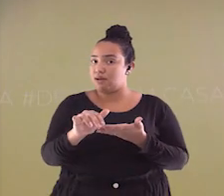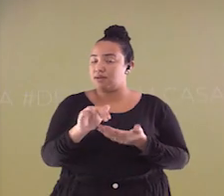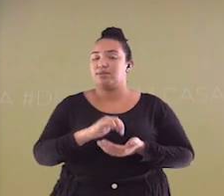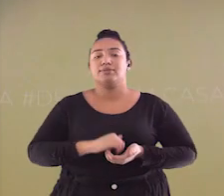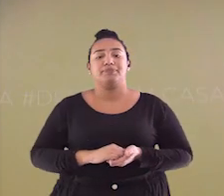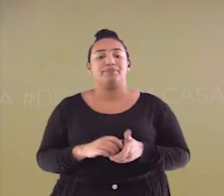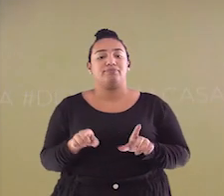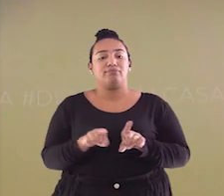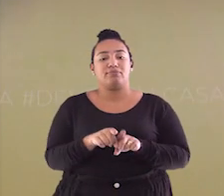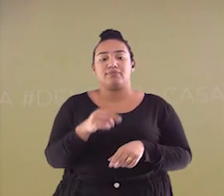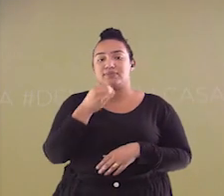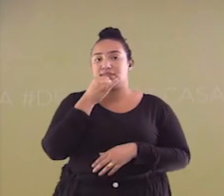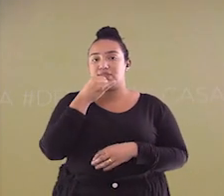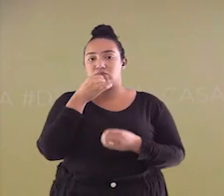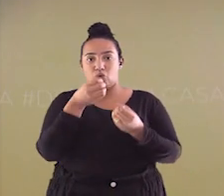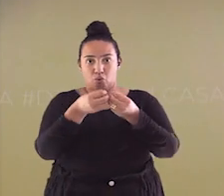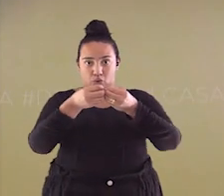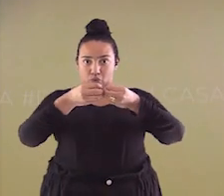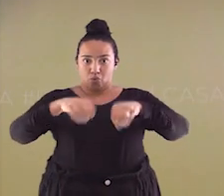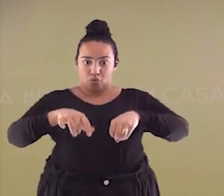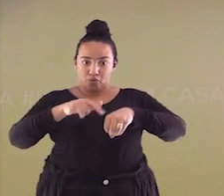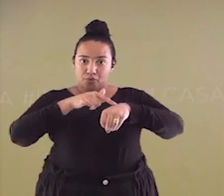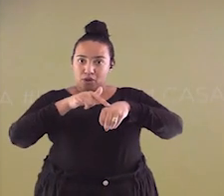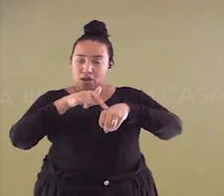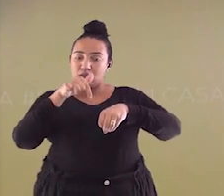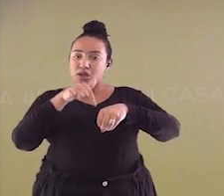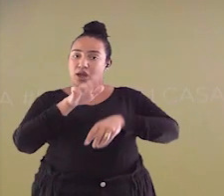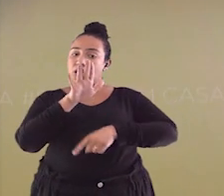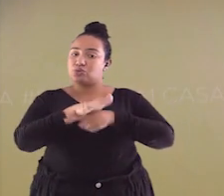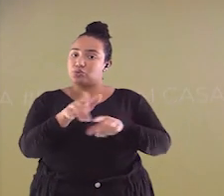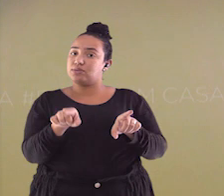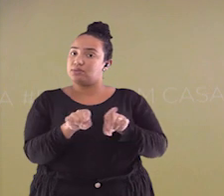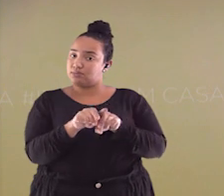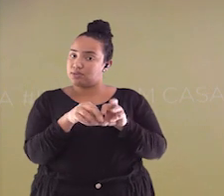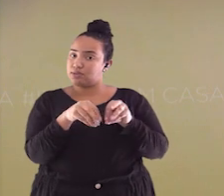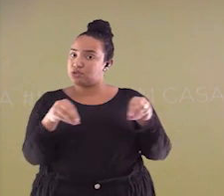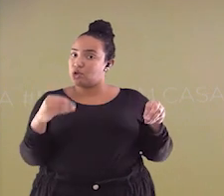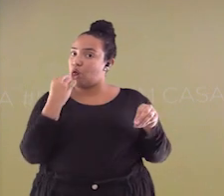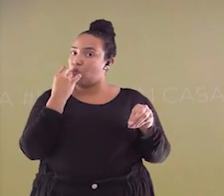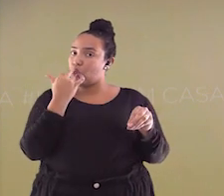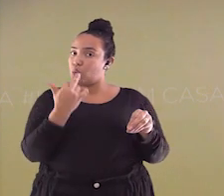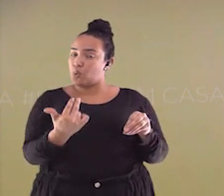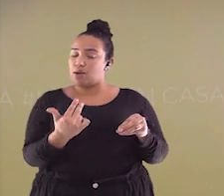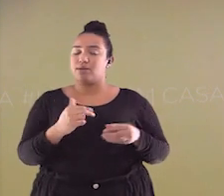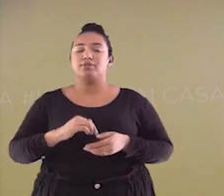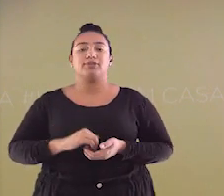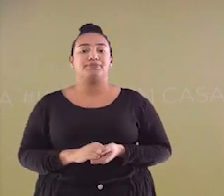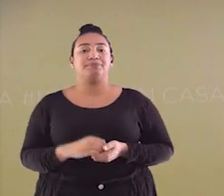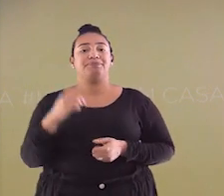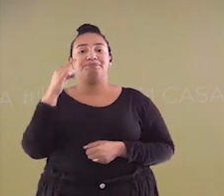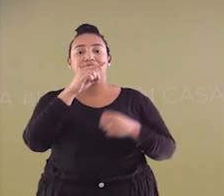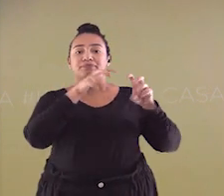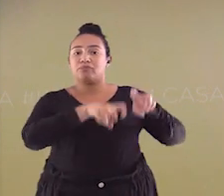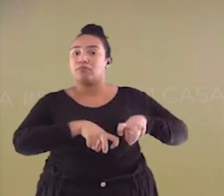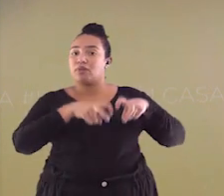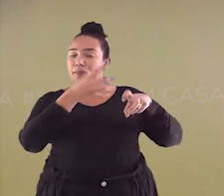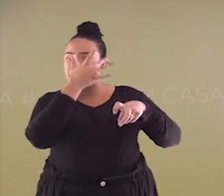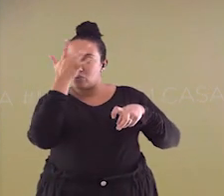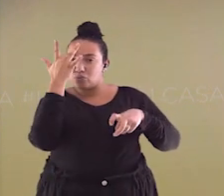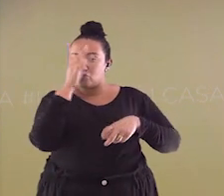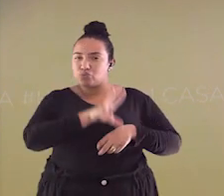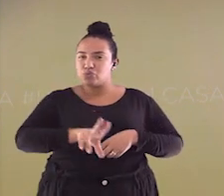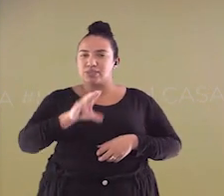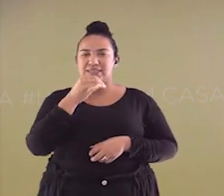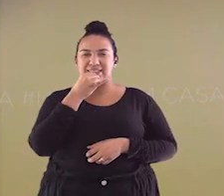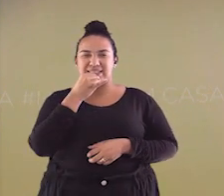Até mesmo a casca de ovo pode servir de nutrientes para o solo. No interior, as pessoas costumam